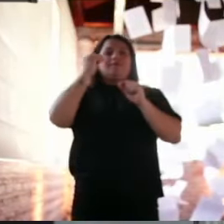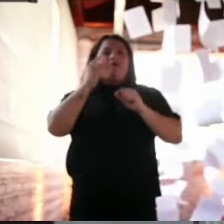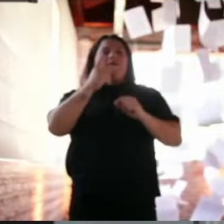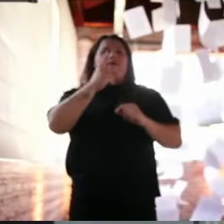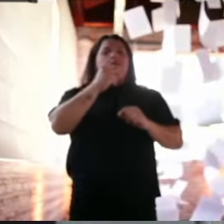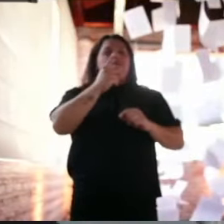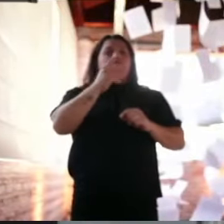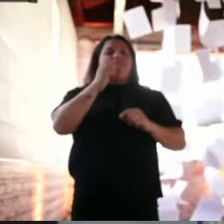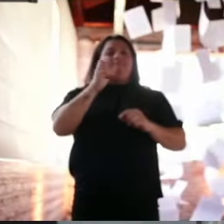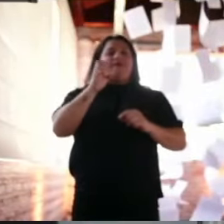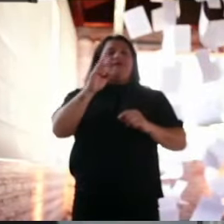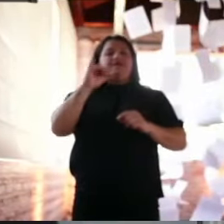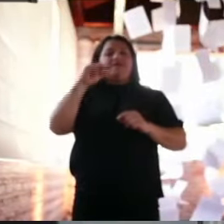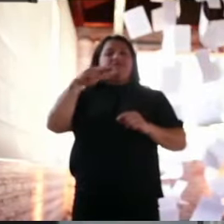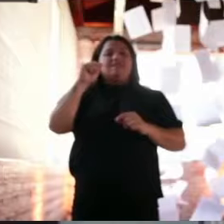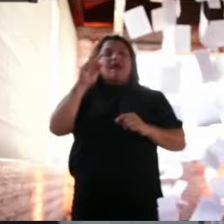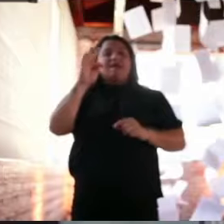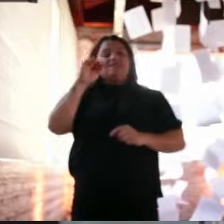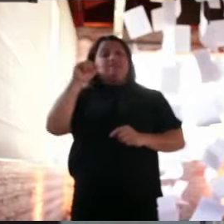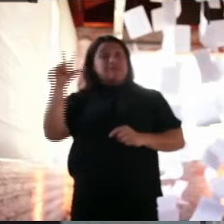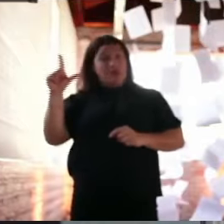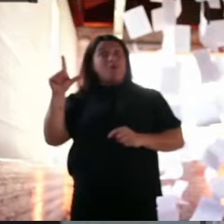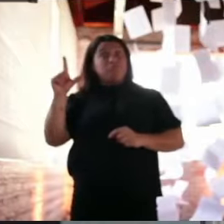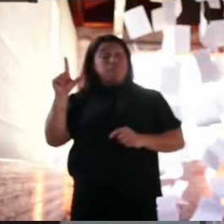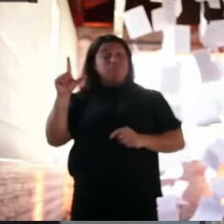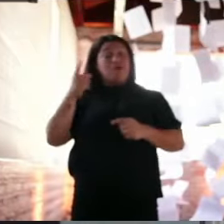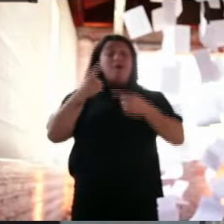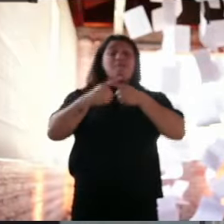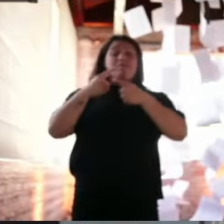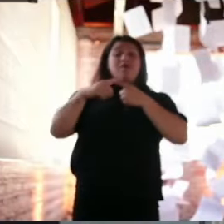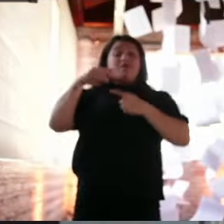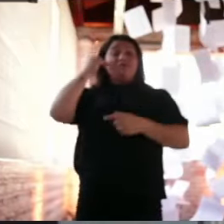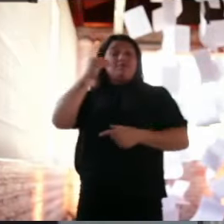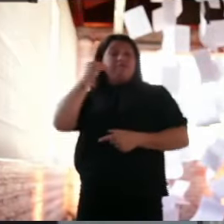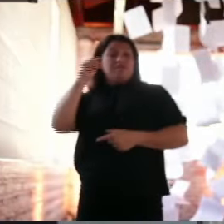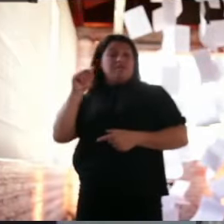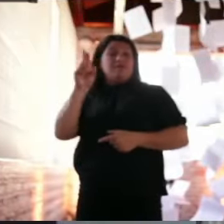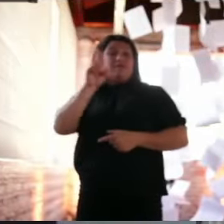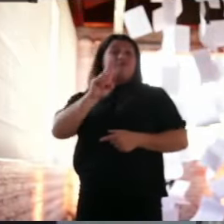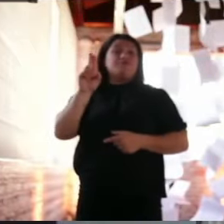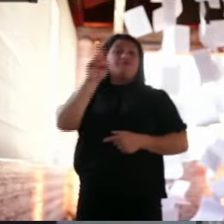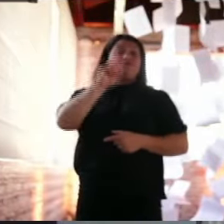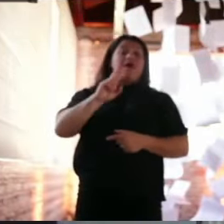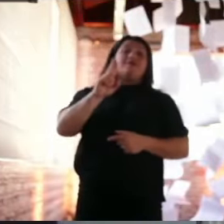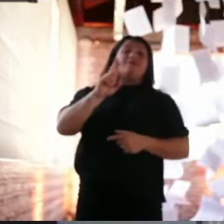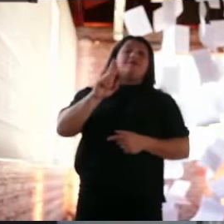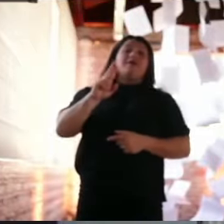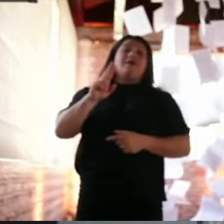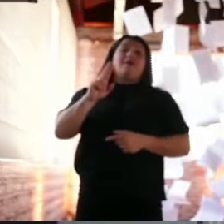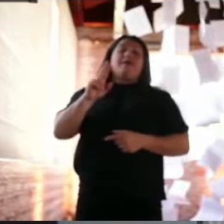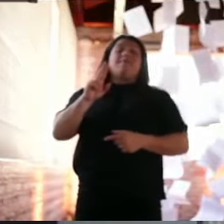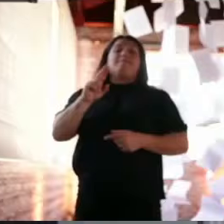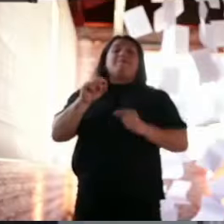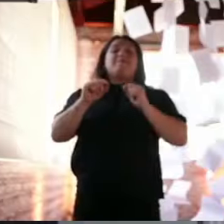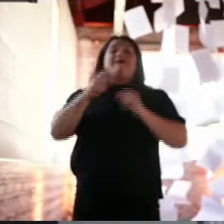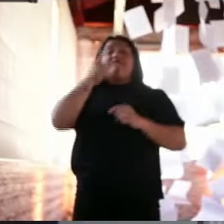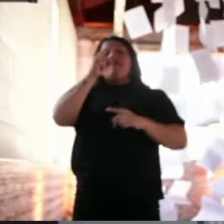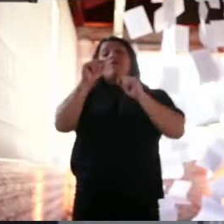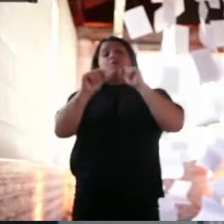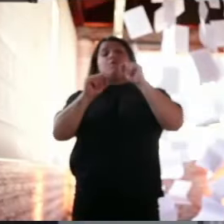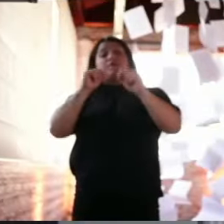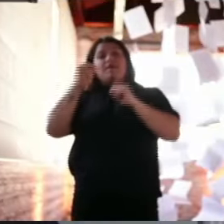onde que entra isso porque essa experiência tem sido usada para justificar que a maternidade ou seja aquilo